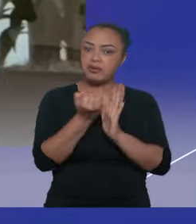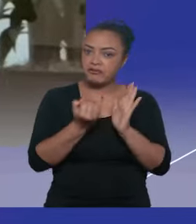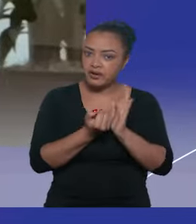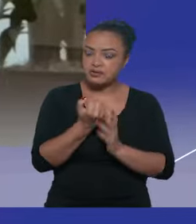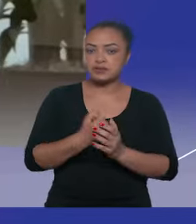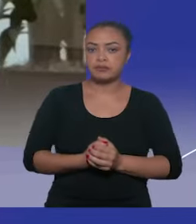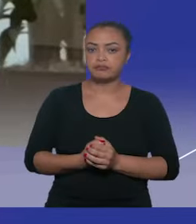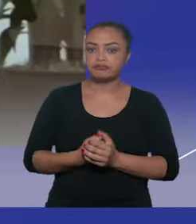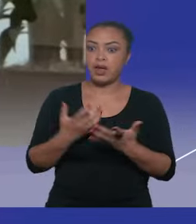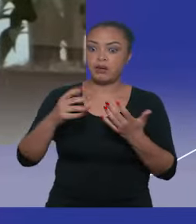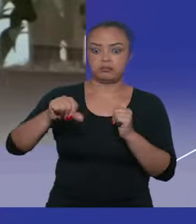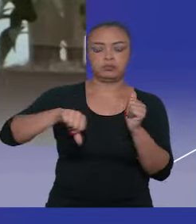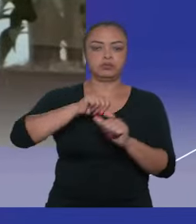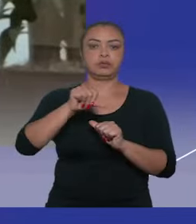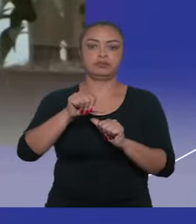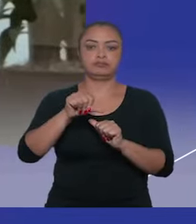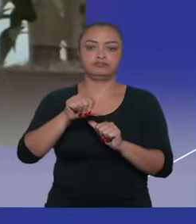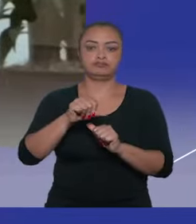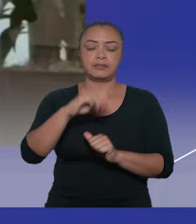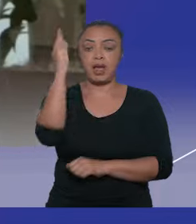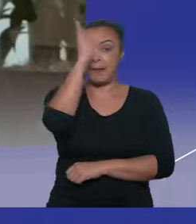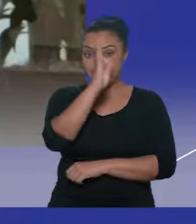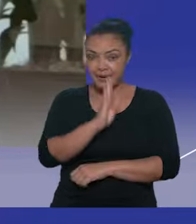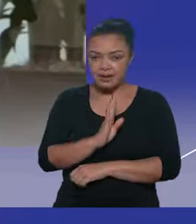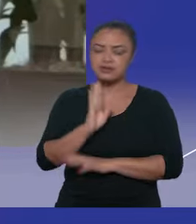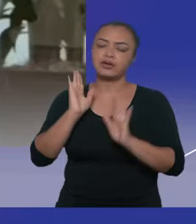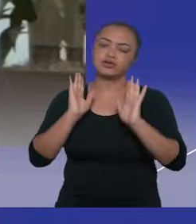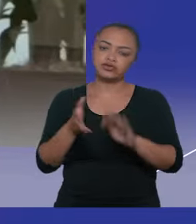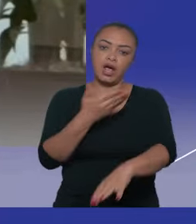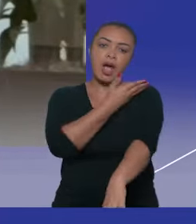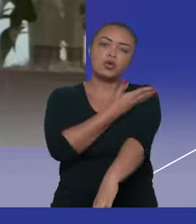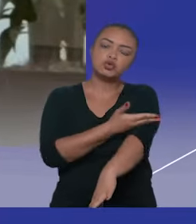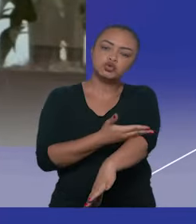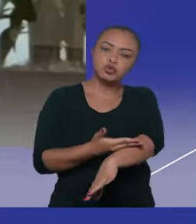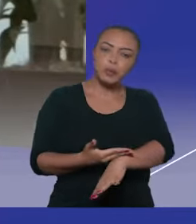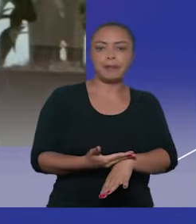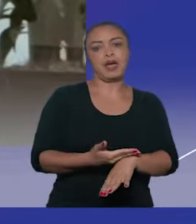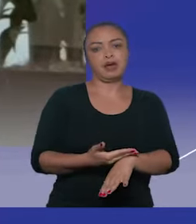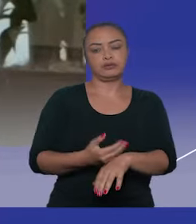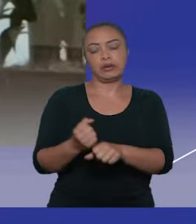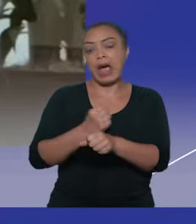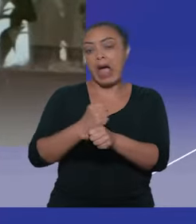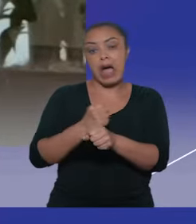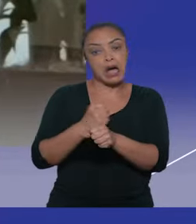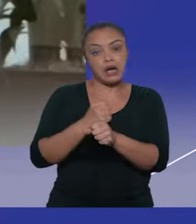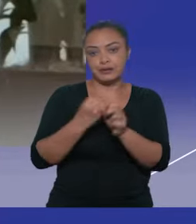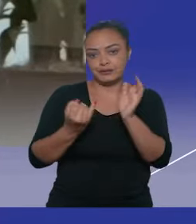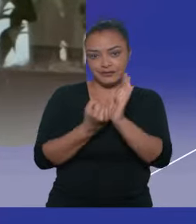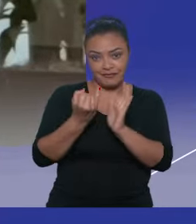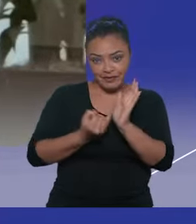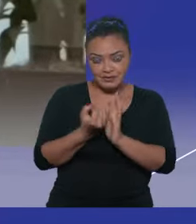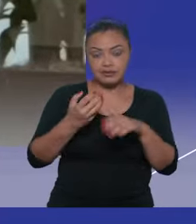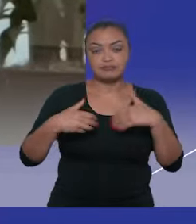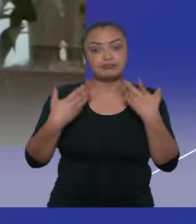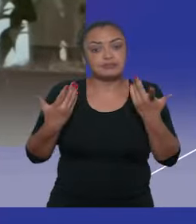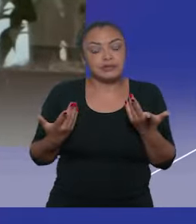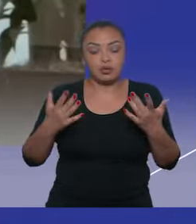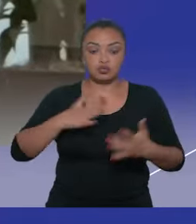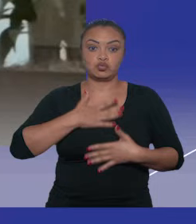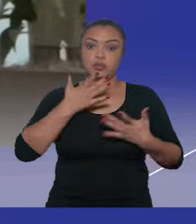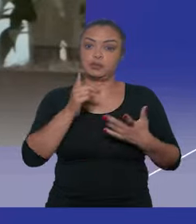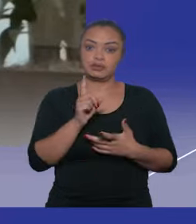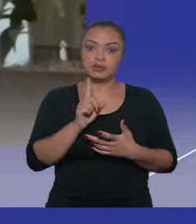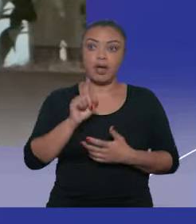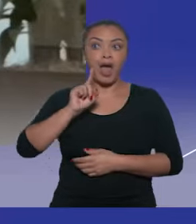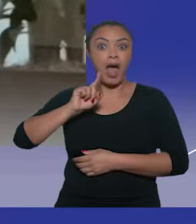inflação. E de um momento para o outro isso mudou. Nós brasileiros estamos muito acostumados com esse cenário de muitas décadas, então não é uma surpresa,